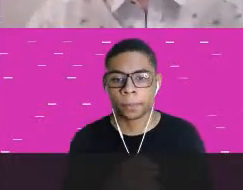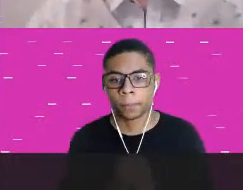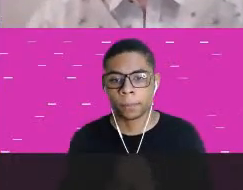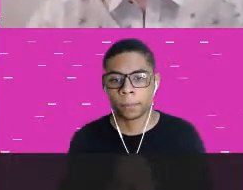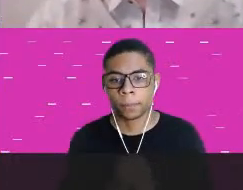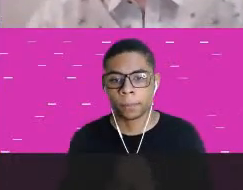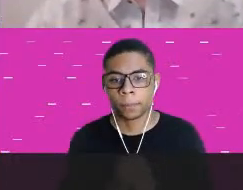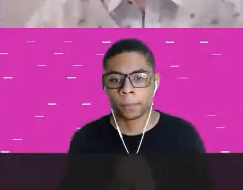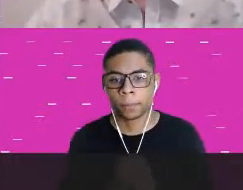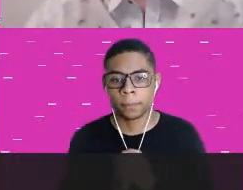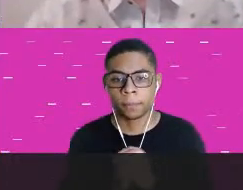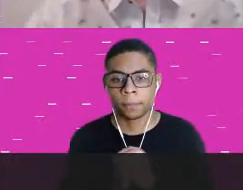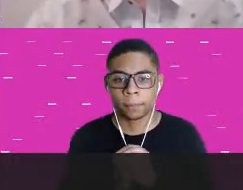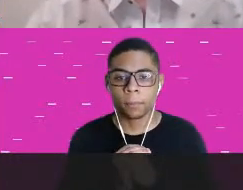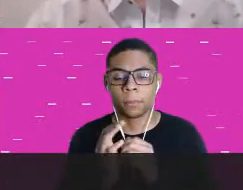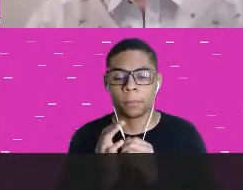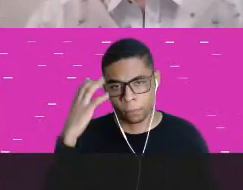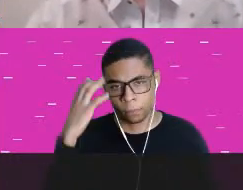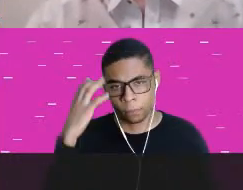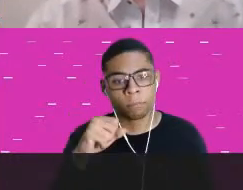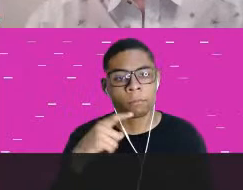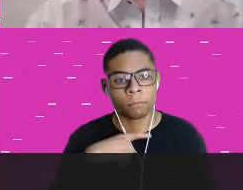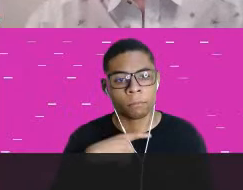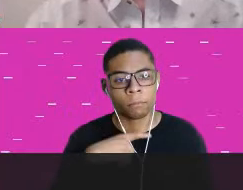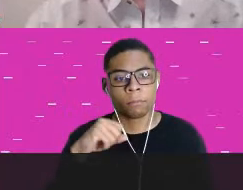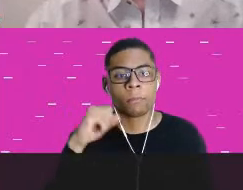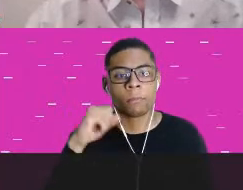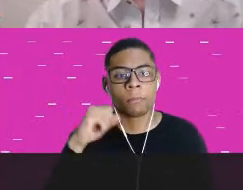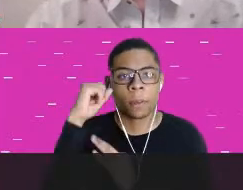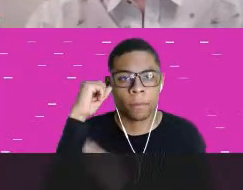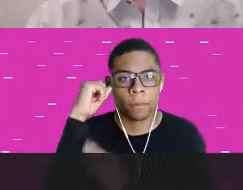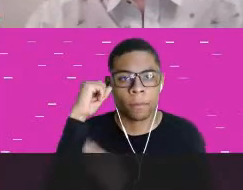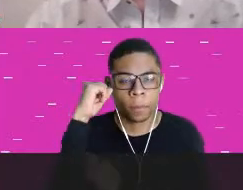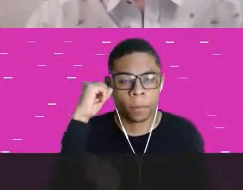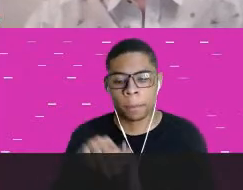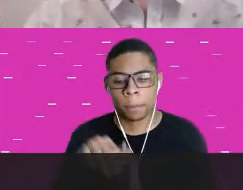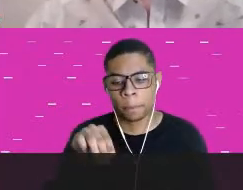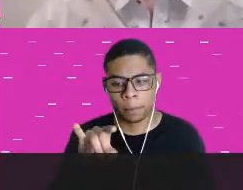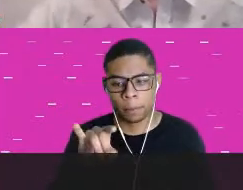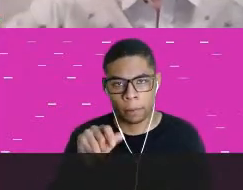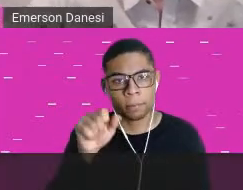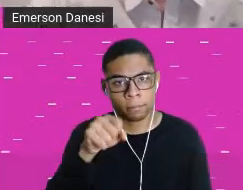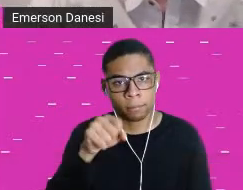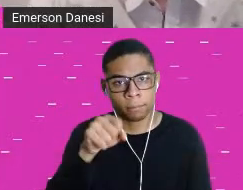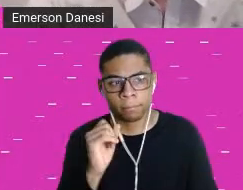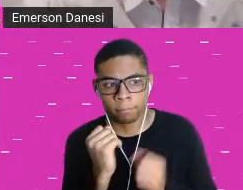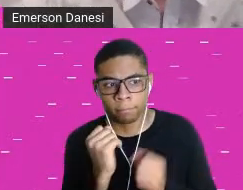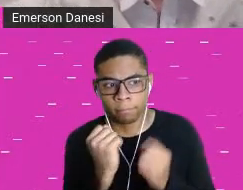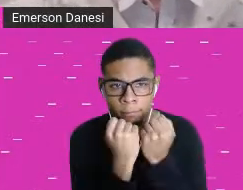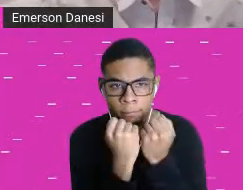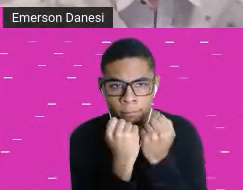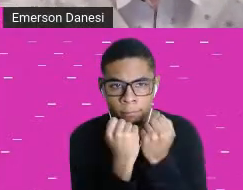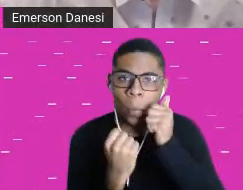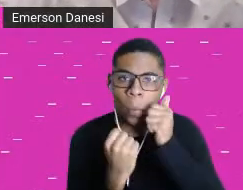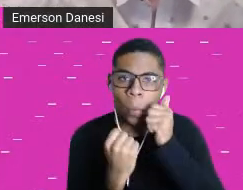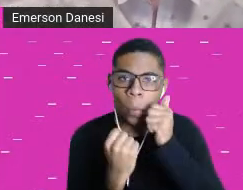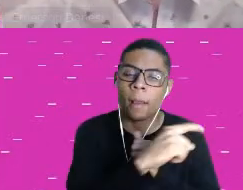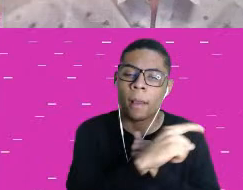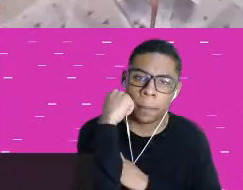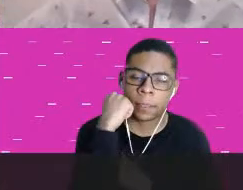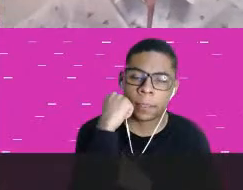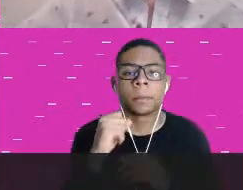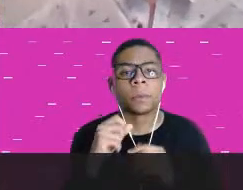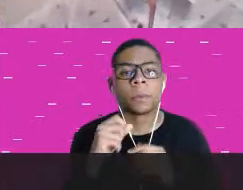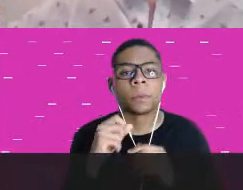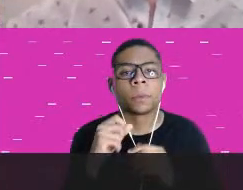Eu acho que tem feminismo na Medeia, sim. A gente começou falando sobre, obviamente, sobre essa questão ambiental,